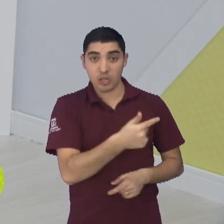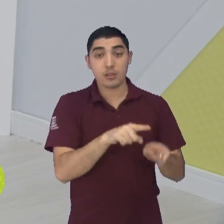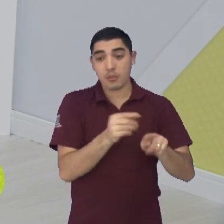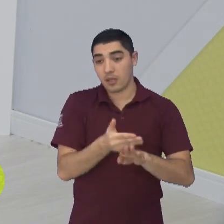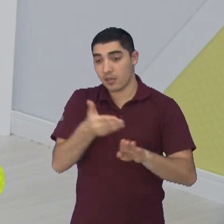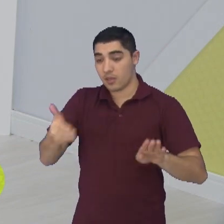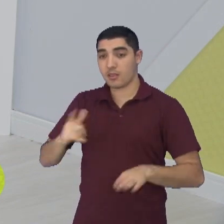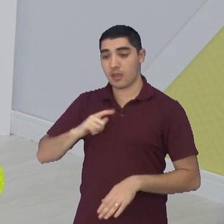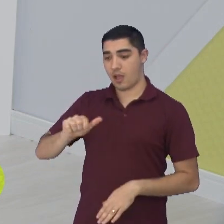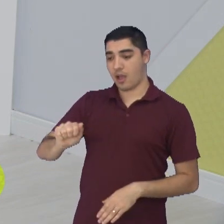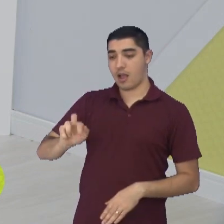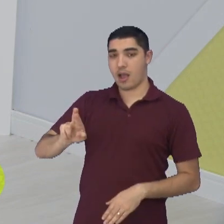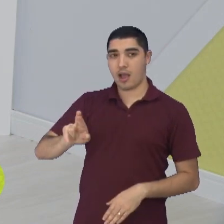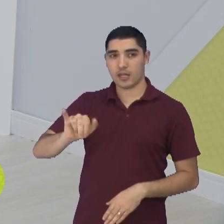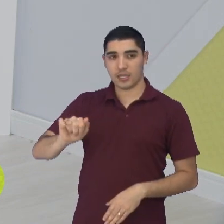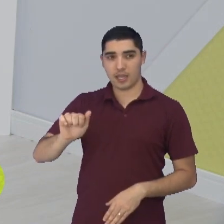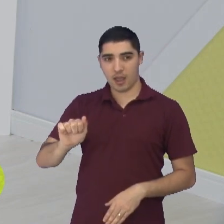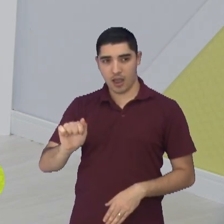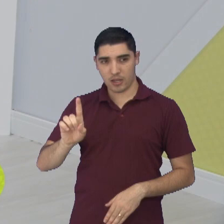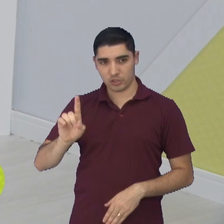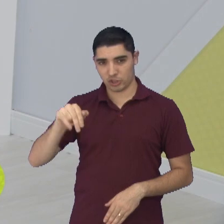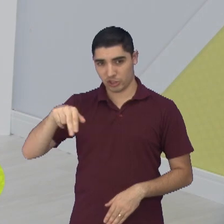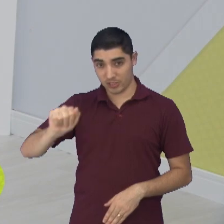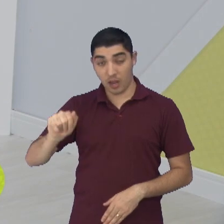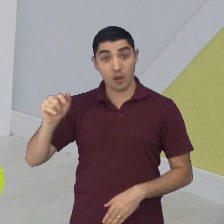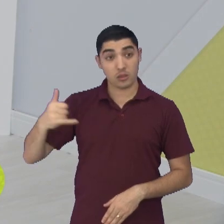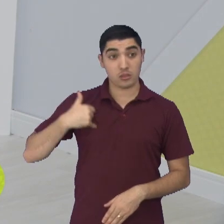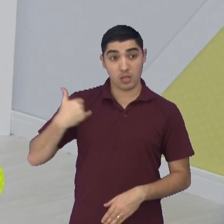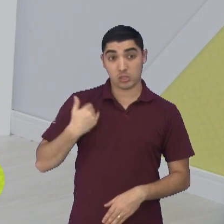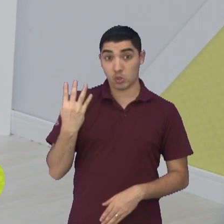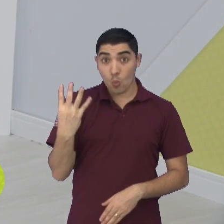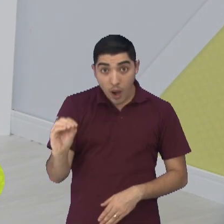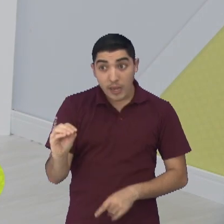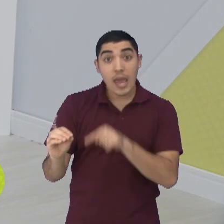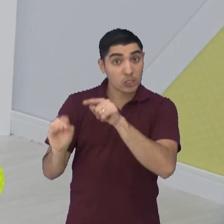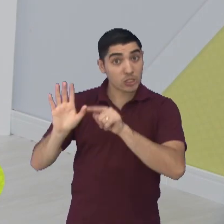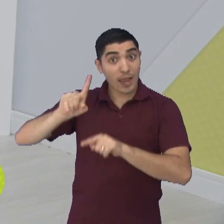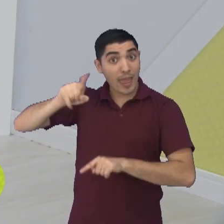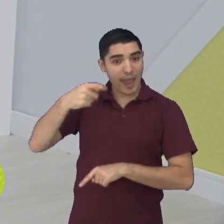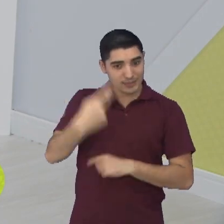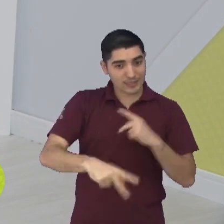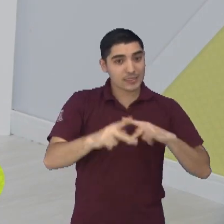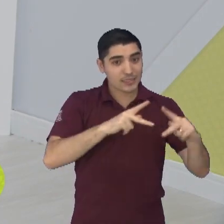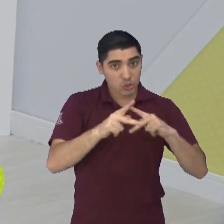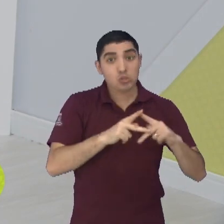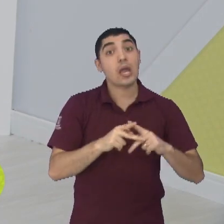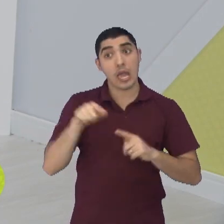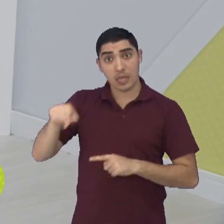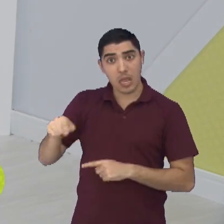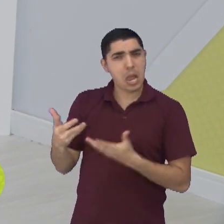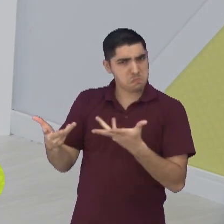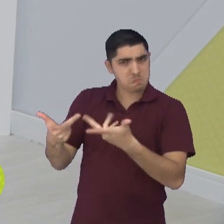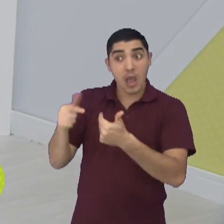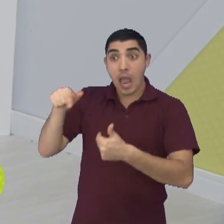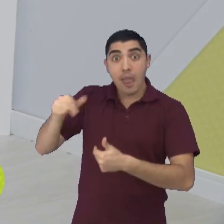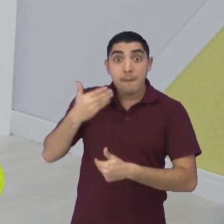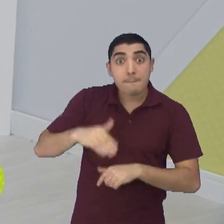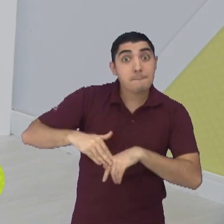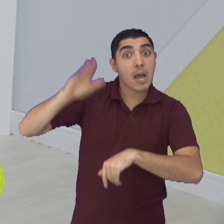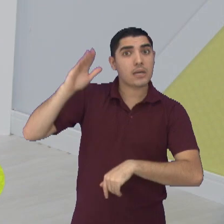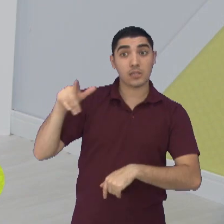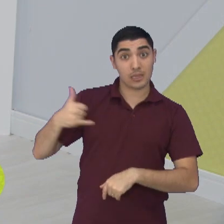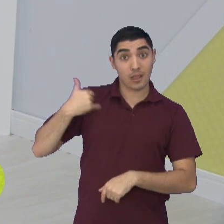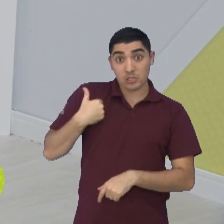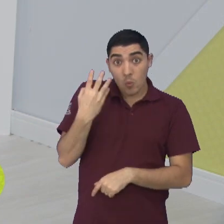Ariadna, 40 anos, a cubana. Já jogou por aqui no São José, ainda joga o fino do basquetebol. A Ariadna foi a cestinha do jogo, com 40